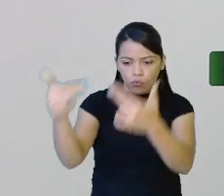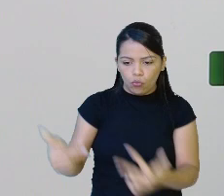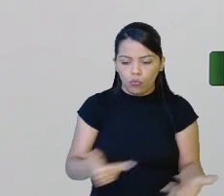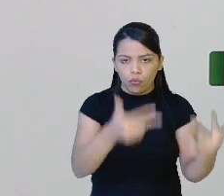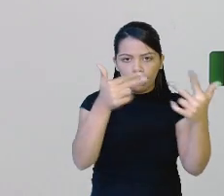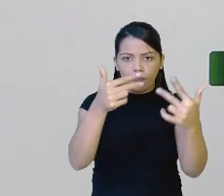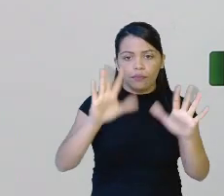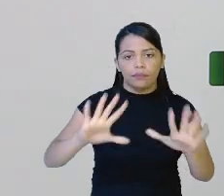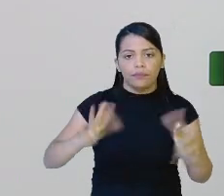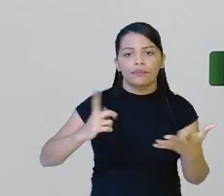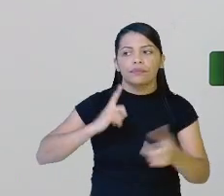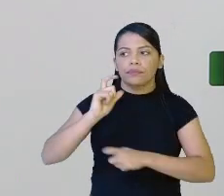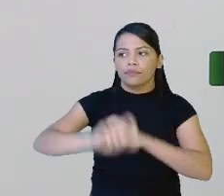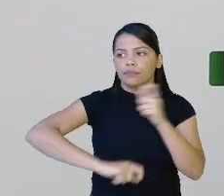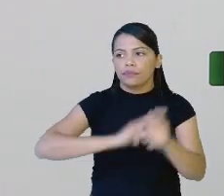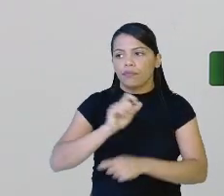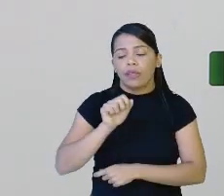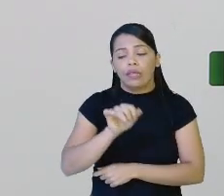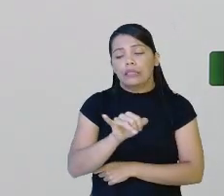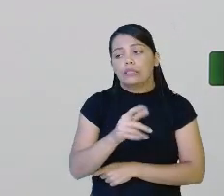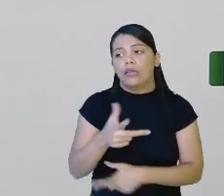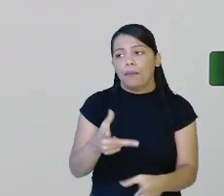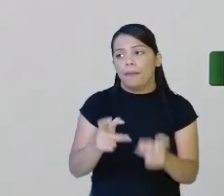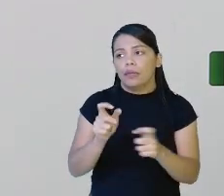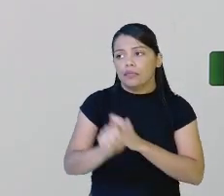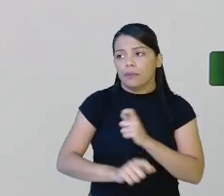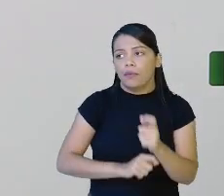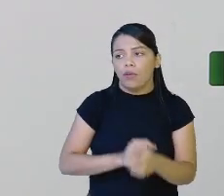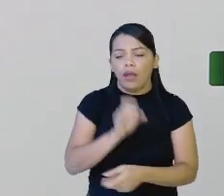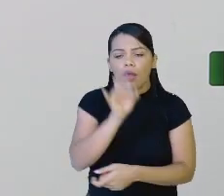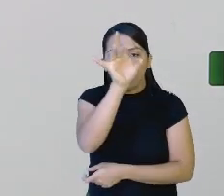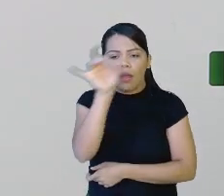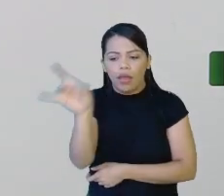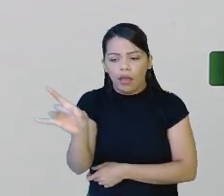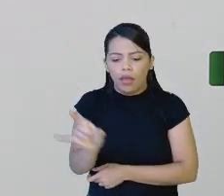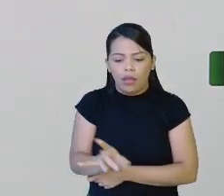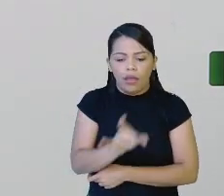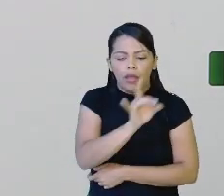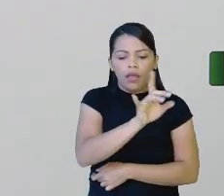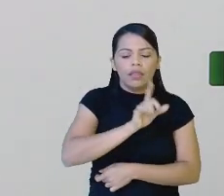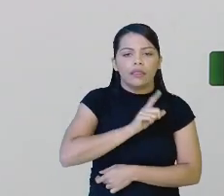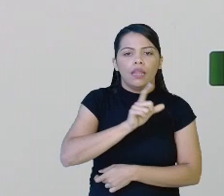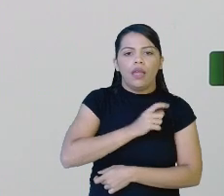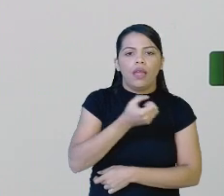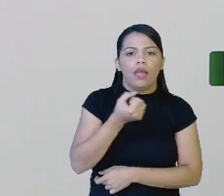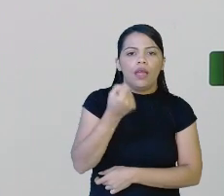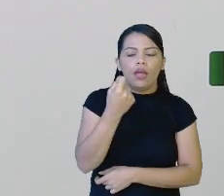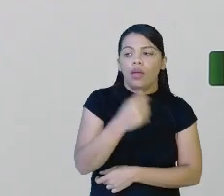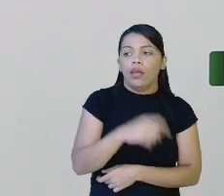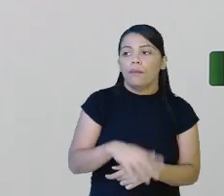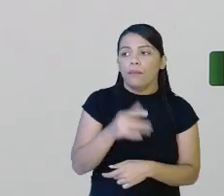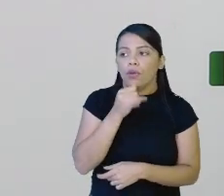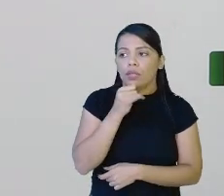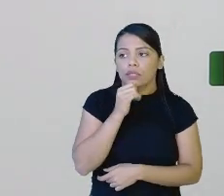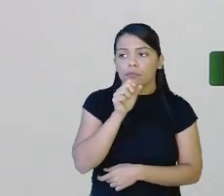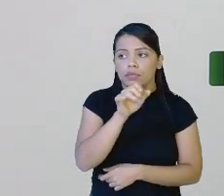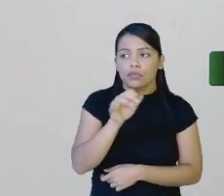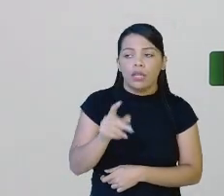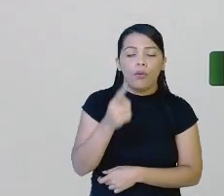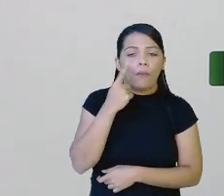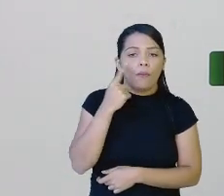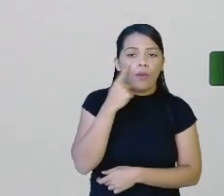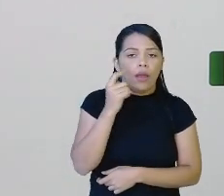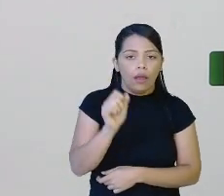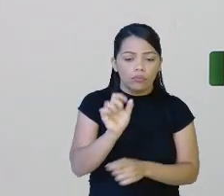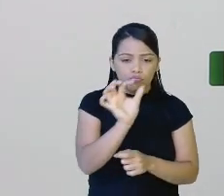aqui, se eu levar em consideração que cada lado desse quadradinho é 1 centímetro, eu vou